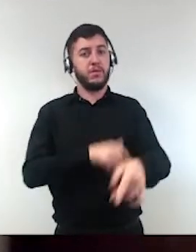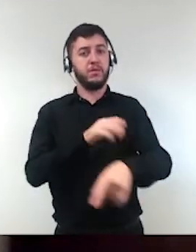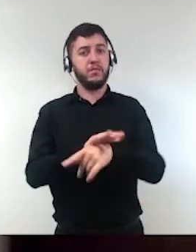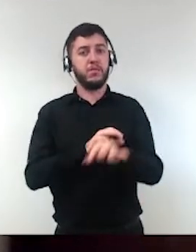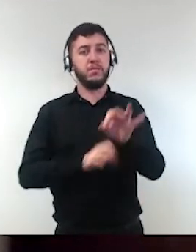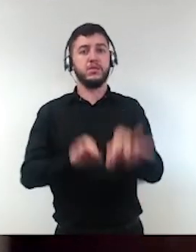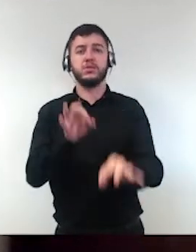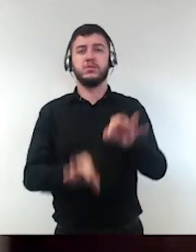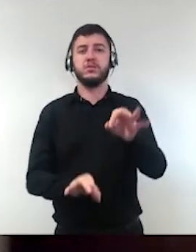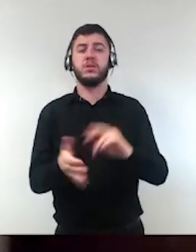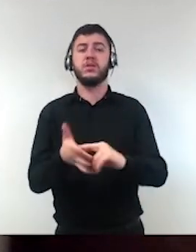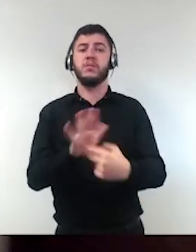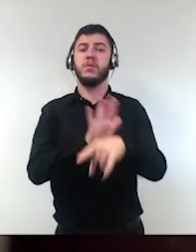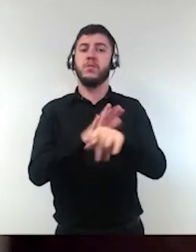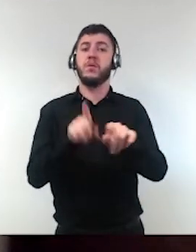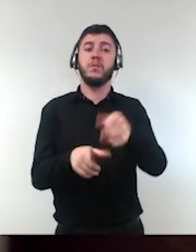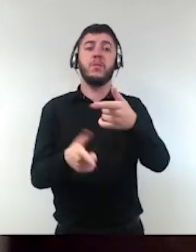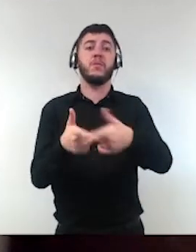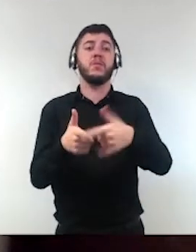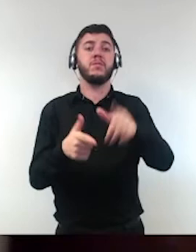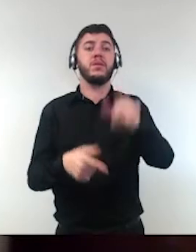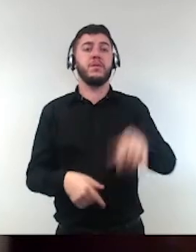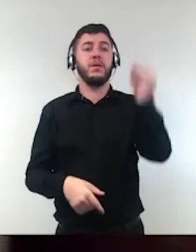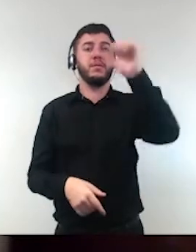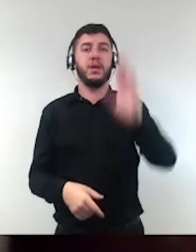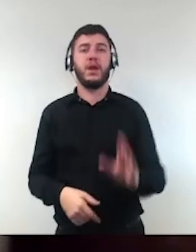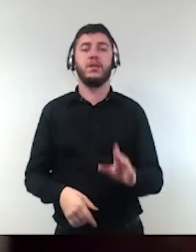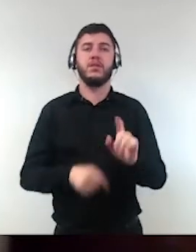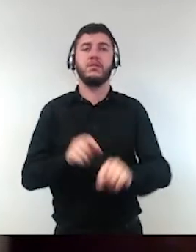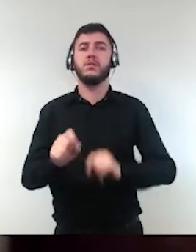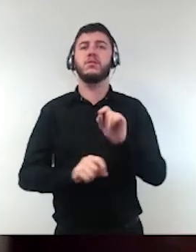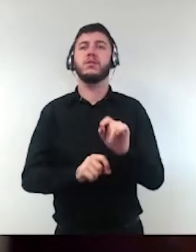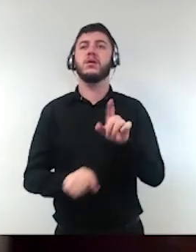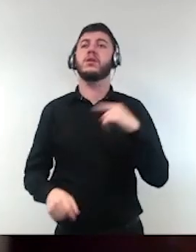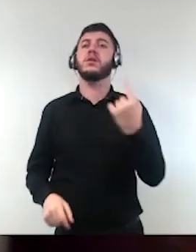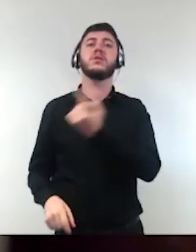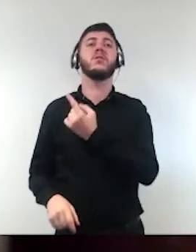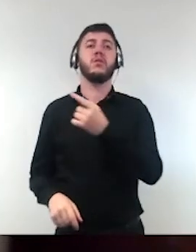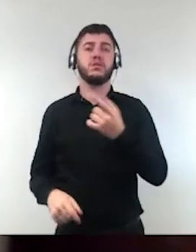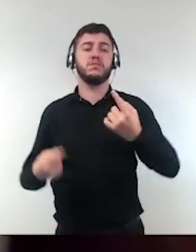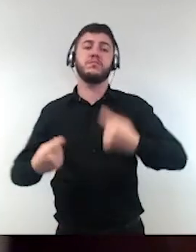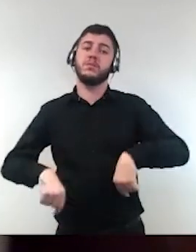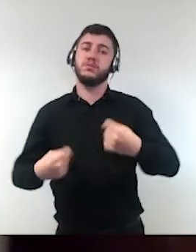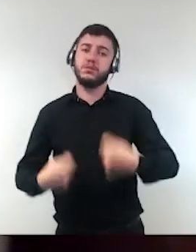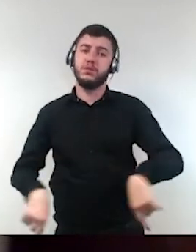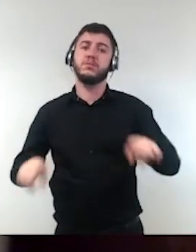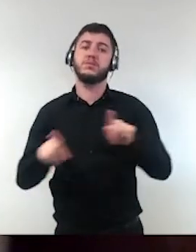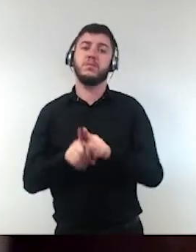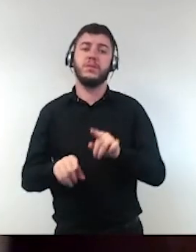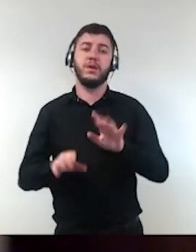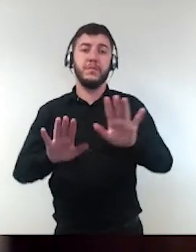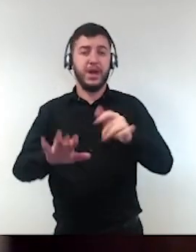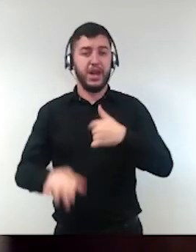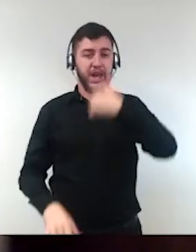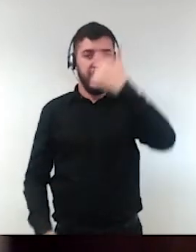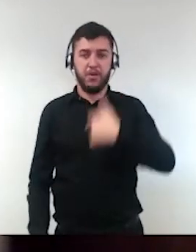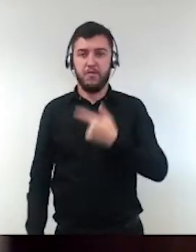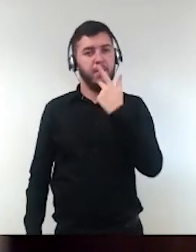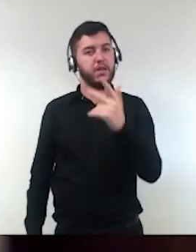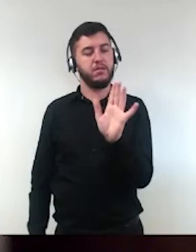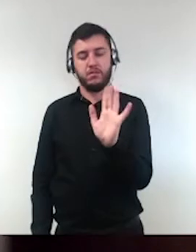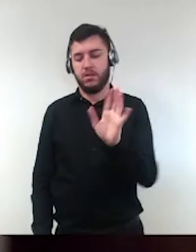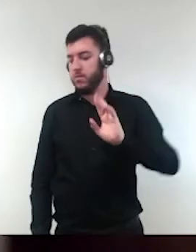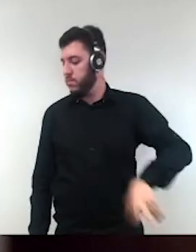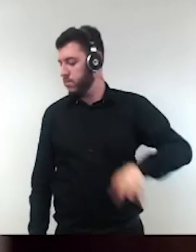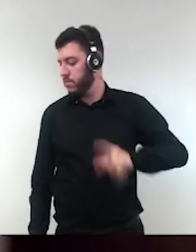um outro grande problema brasileiro, e nós precisamos, isso não sou eu que estou dizendo,